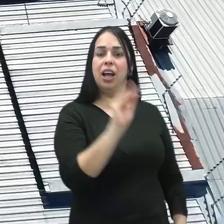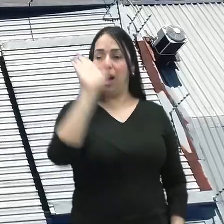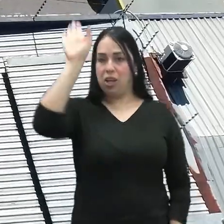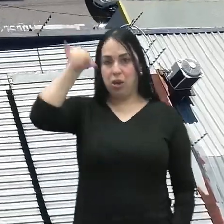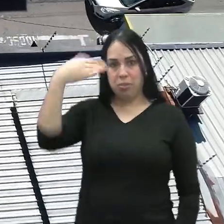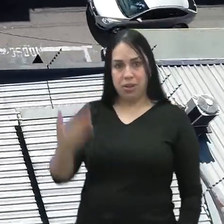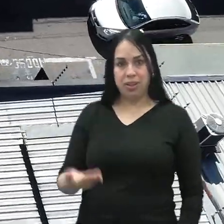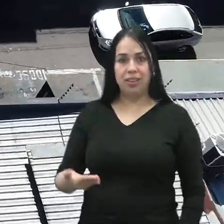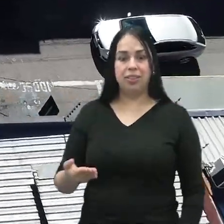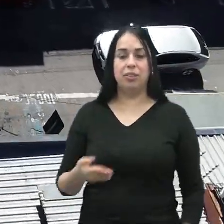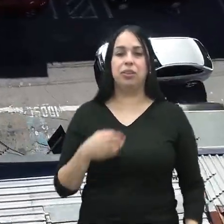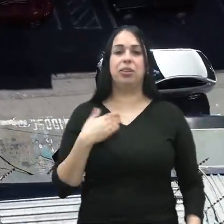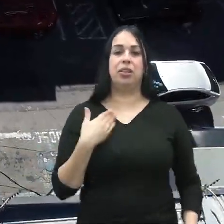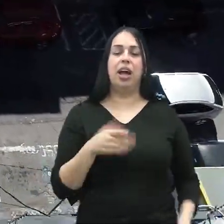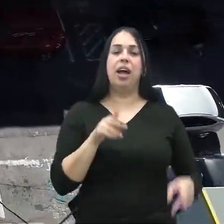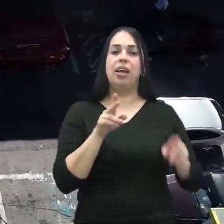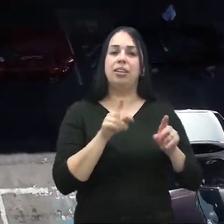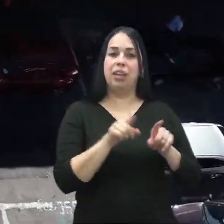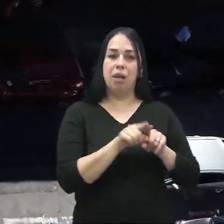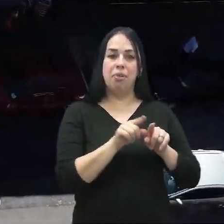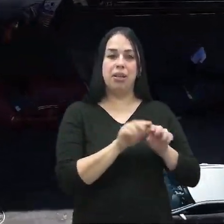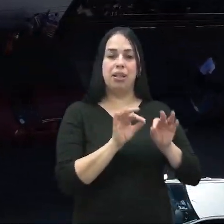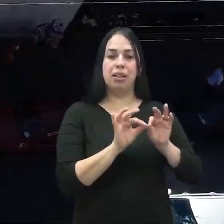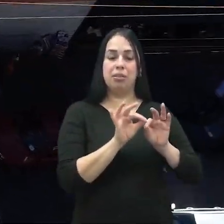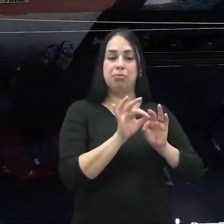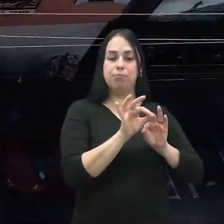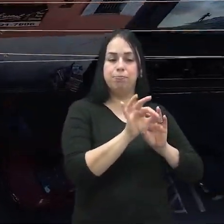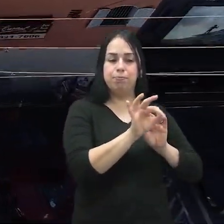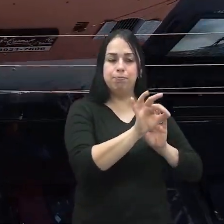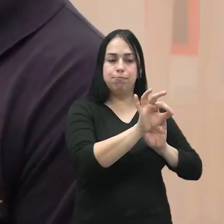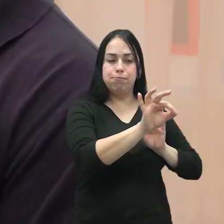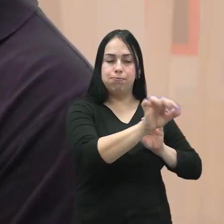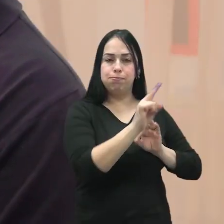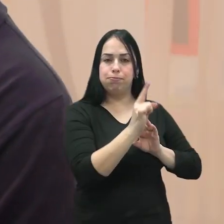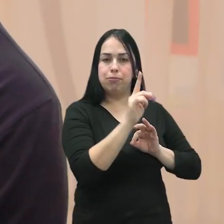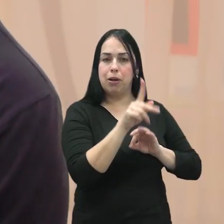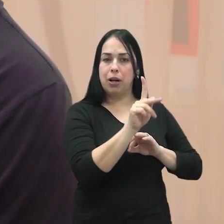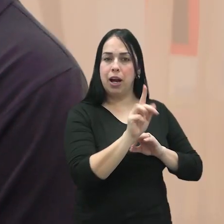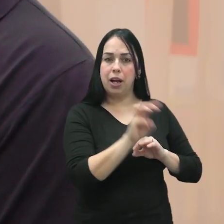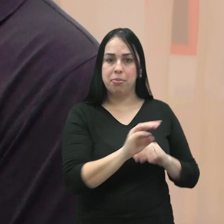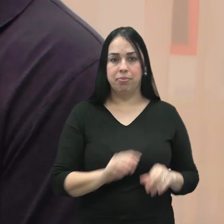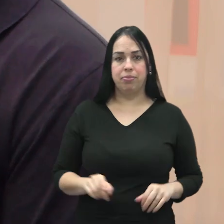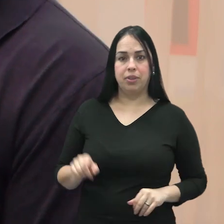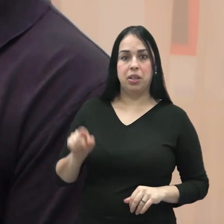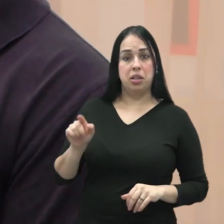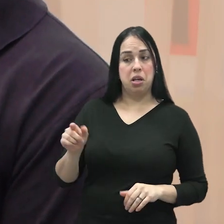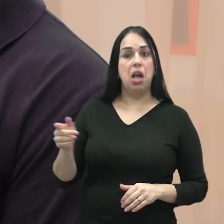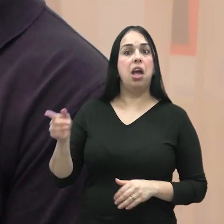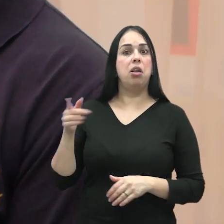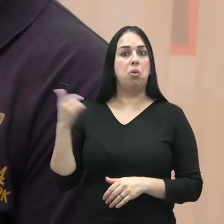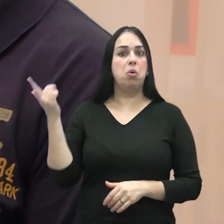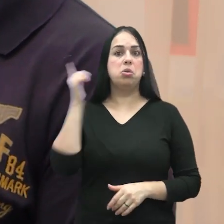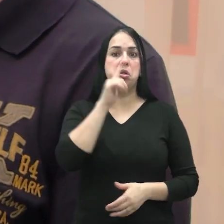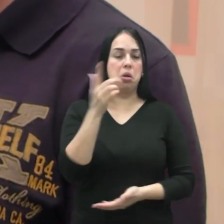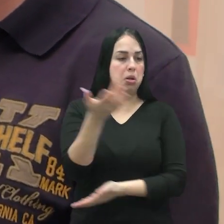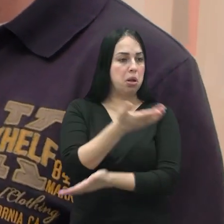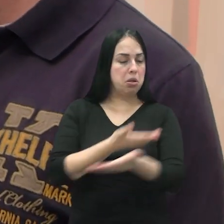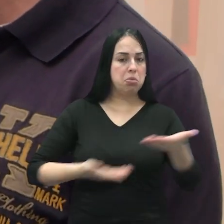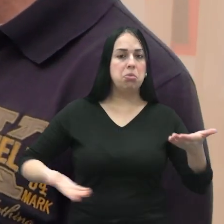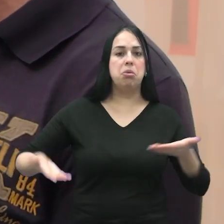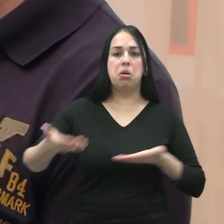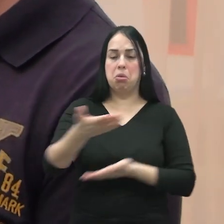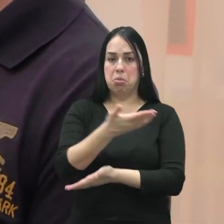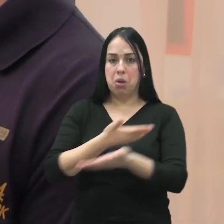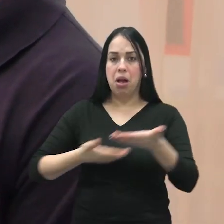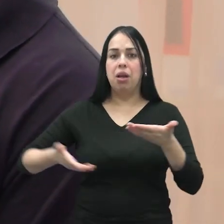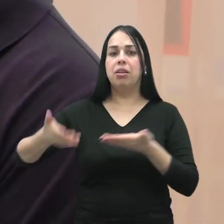central. A via era uma continuação da Rua 7 de Setembro. A gente tem que lembrar que ele teve boas relações com o Partido Republicano